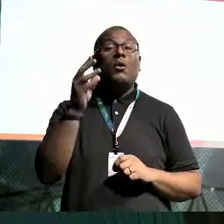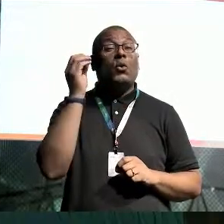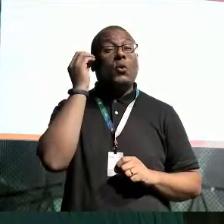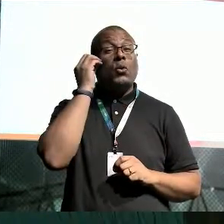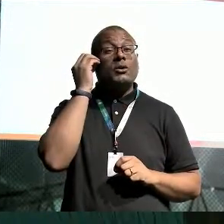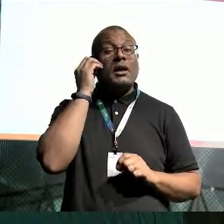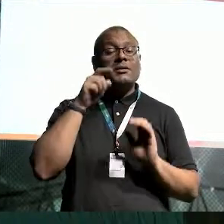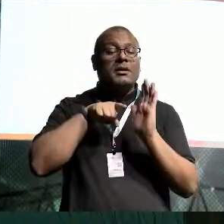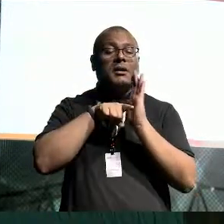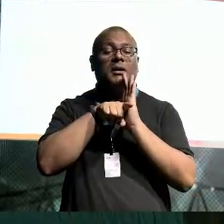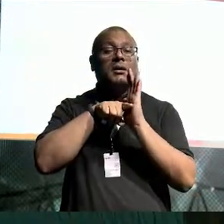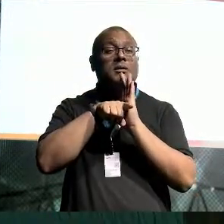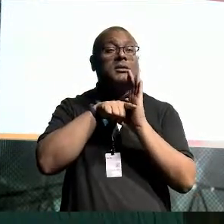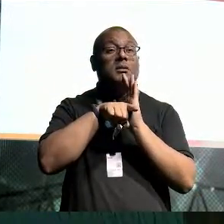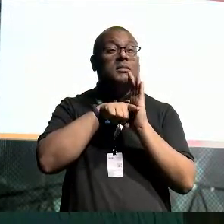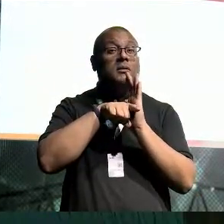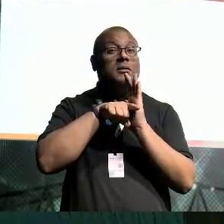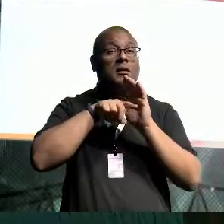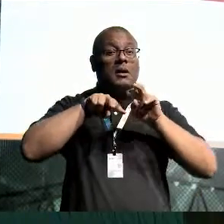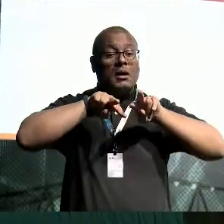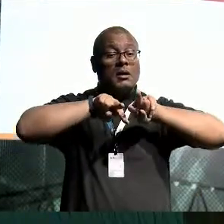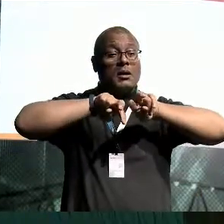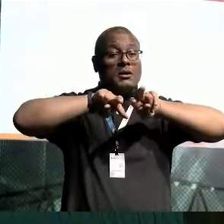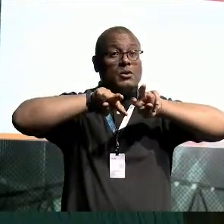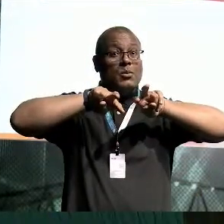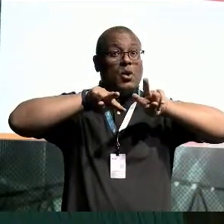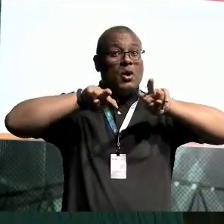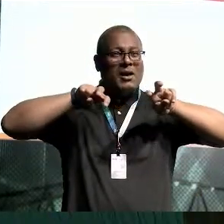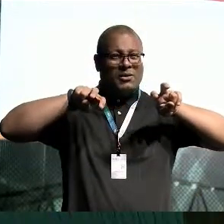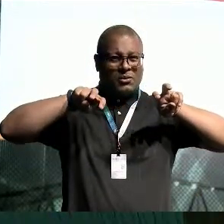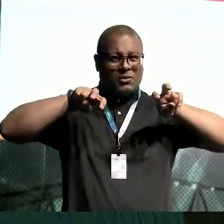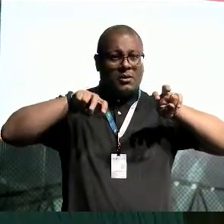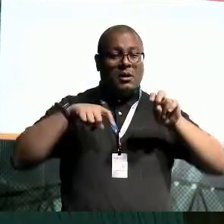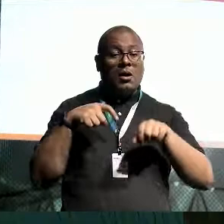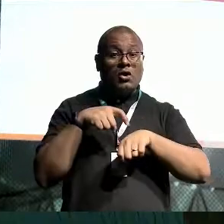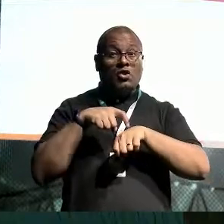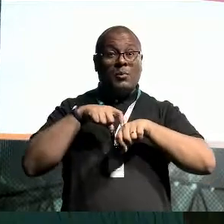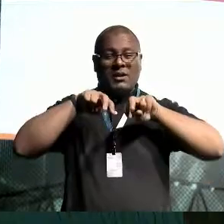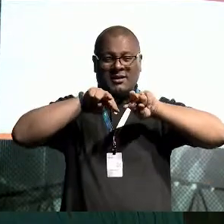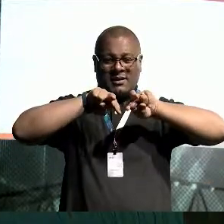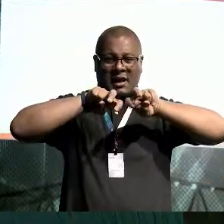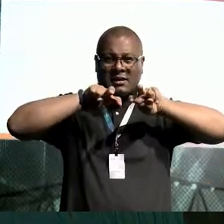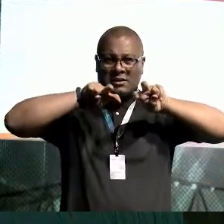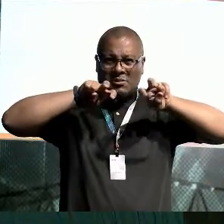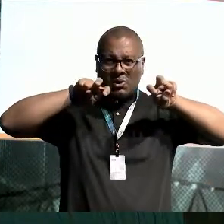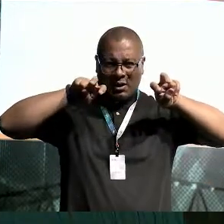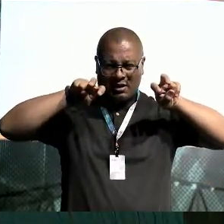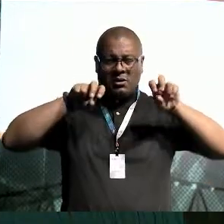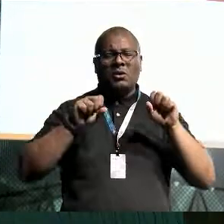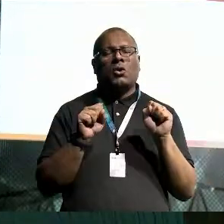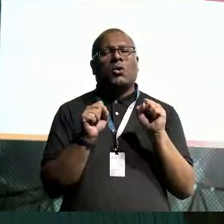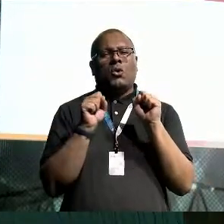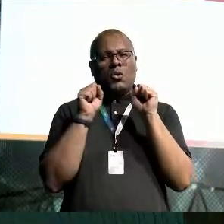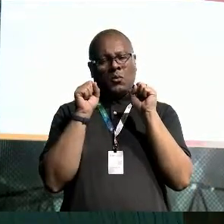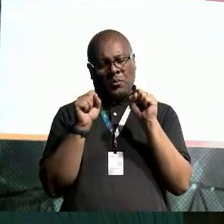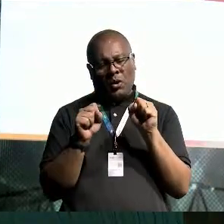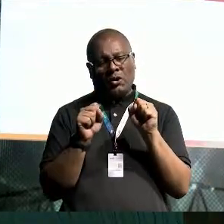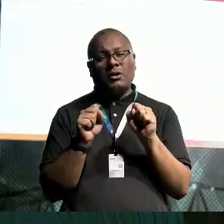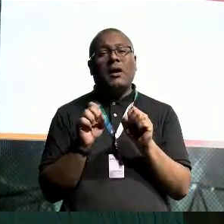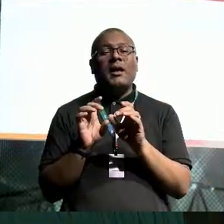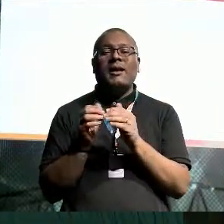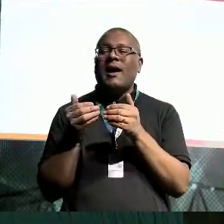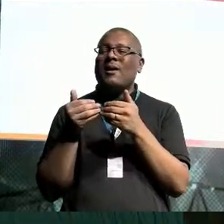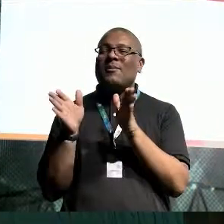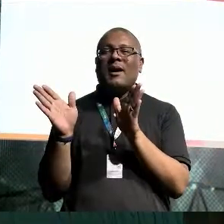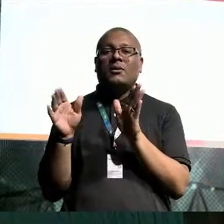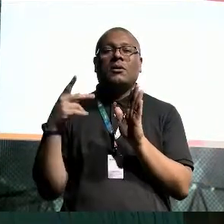testes exploratórios. Por quê? Enquanto você está fazendo os seus testes exploratórios, você pode deixar ele ligado